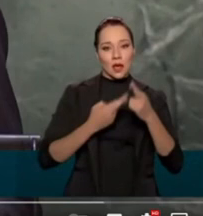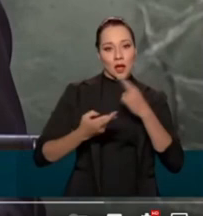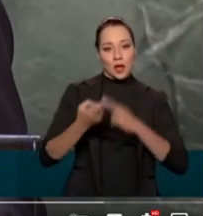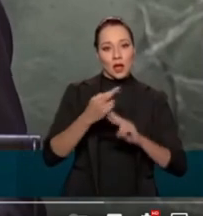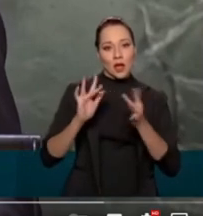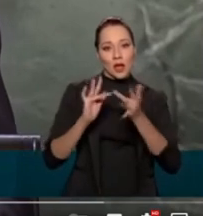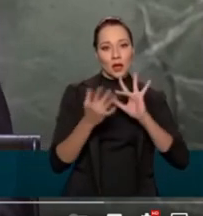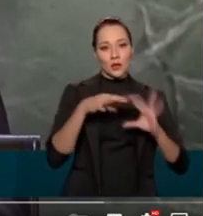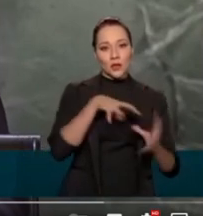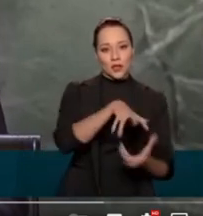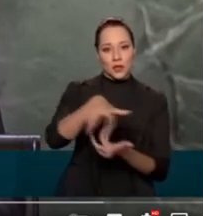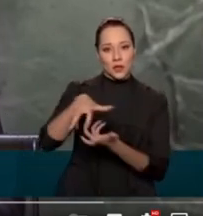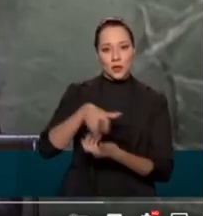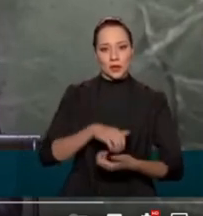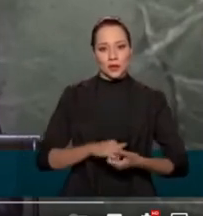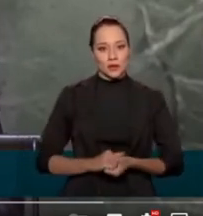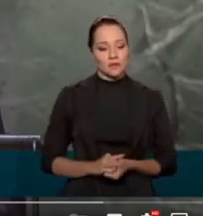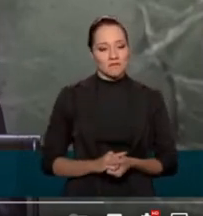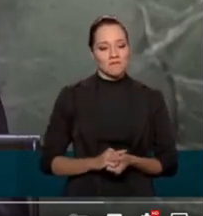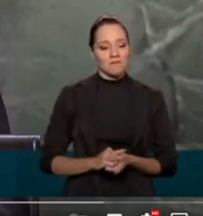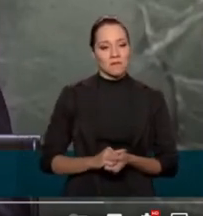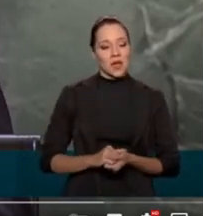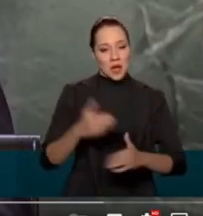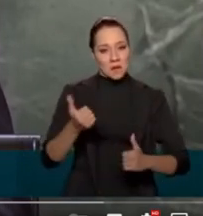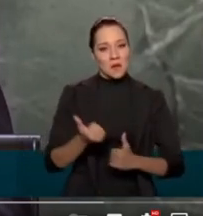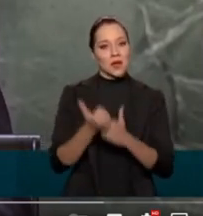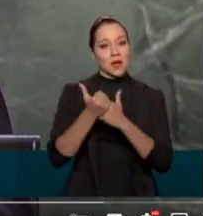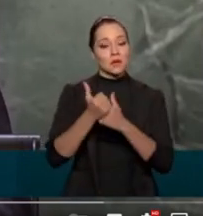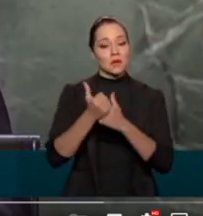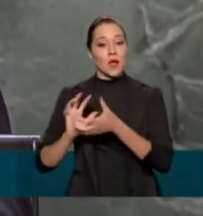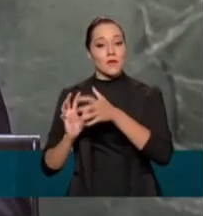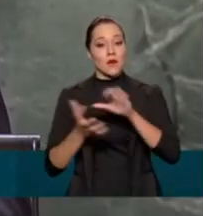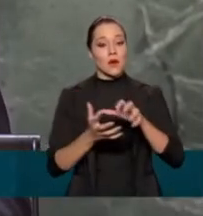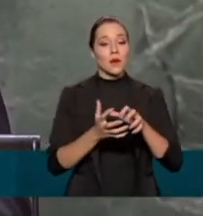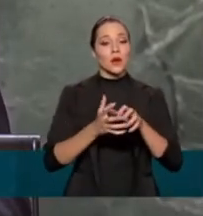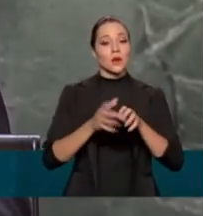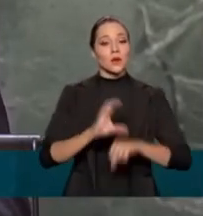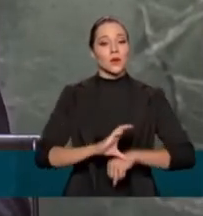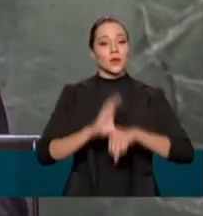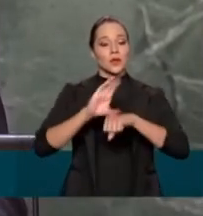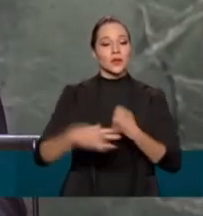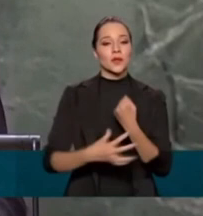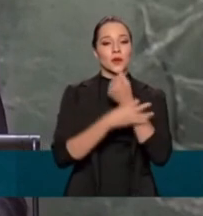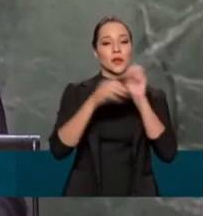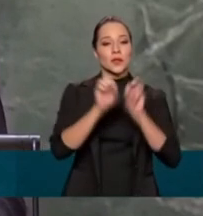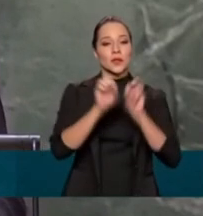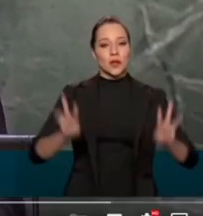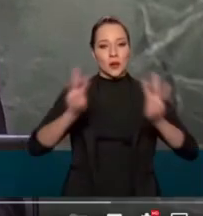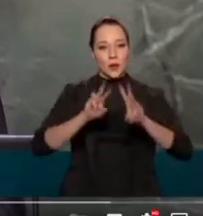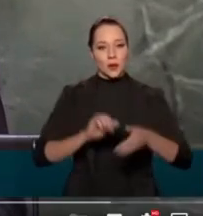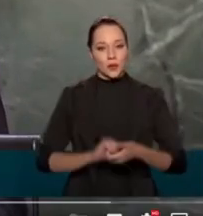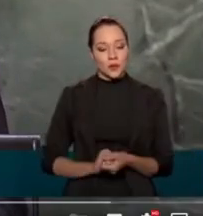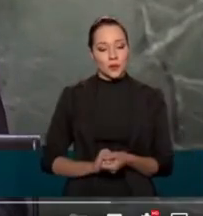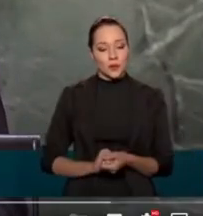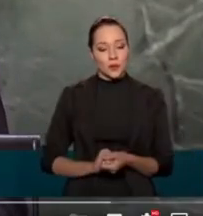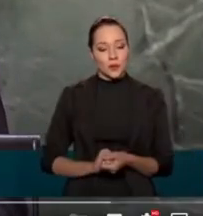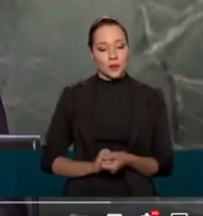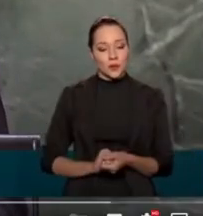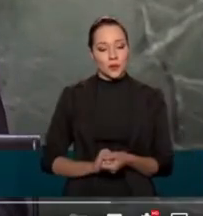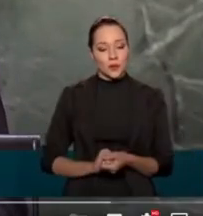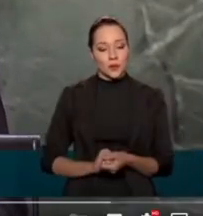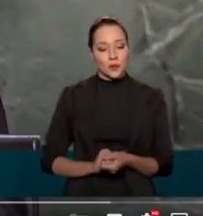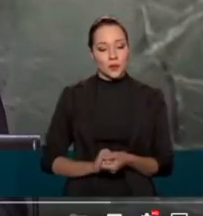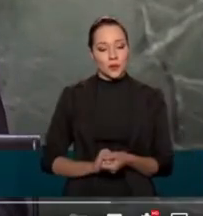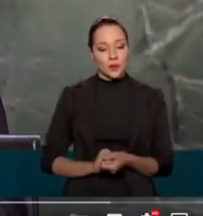mundo inteiro o apoiamos uma reforma do Conselho de Segurança da ONU onde buscamos